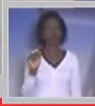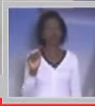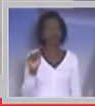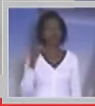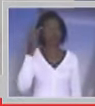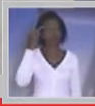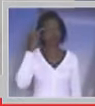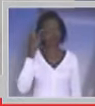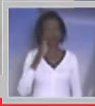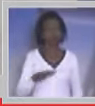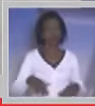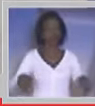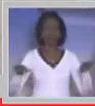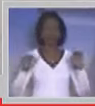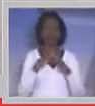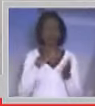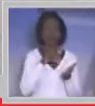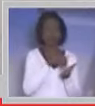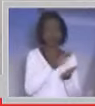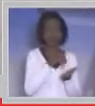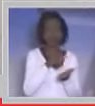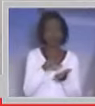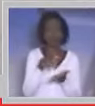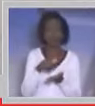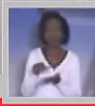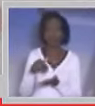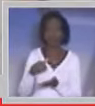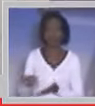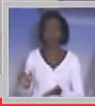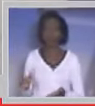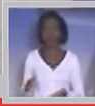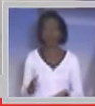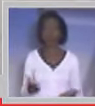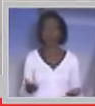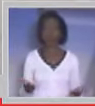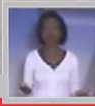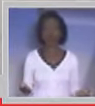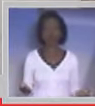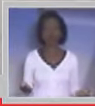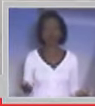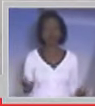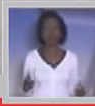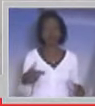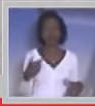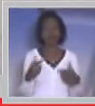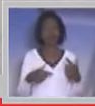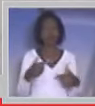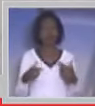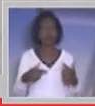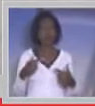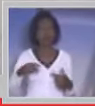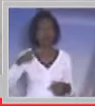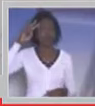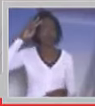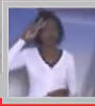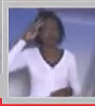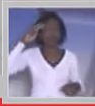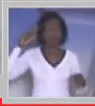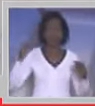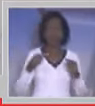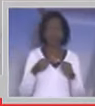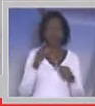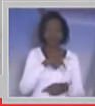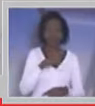literalmente demitidos ou seja nós temos um trabalho histórico desses professores nas escolas